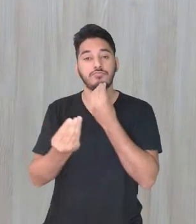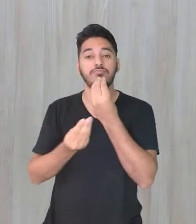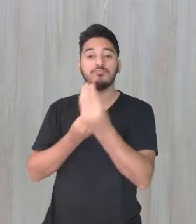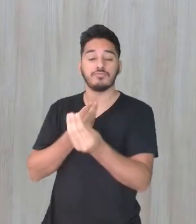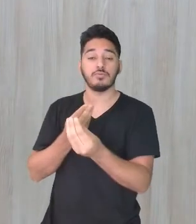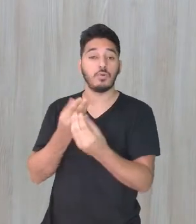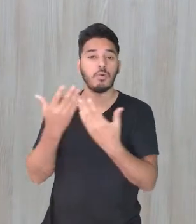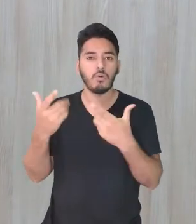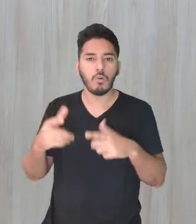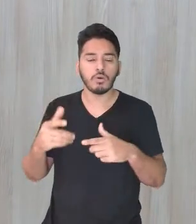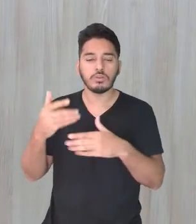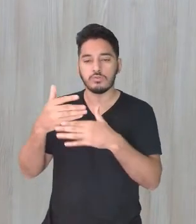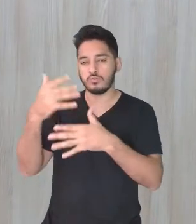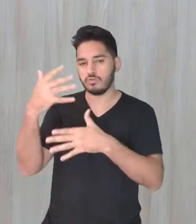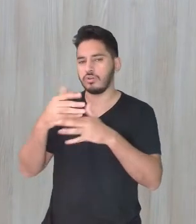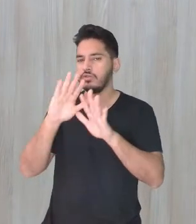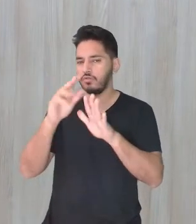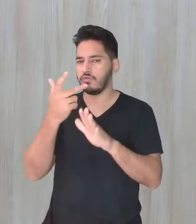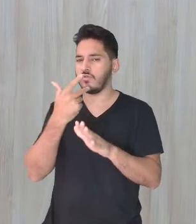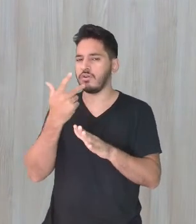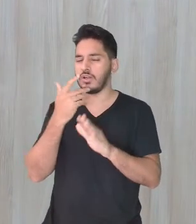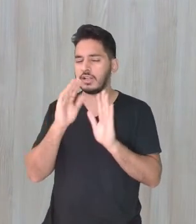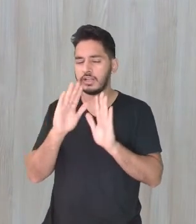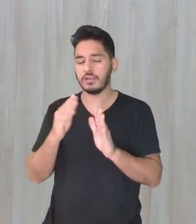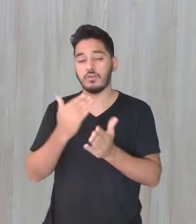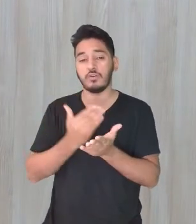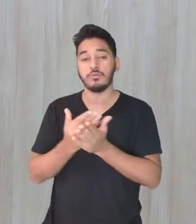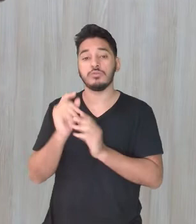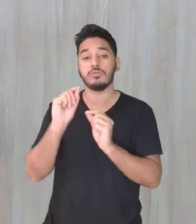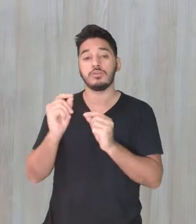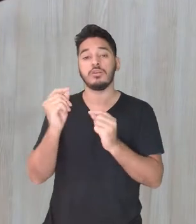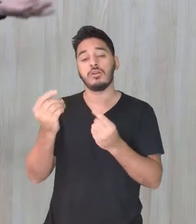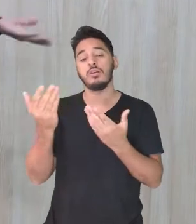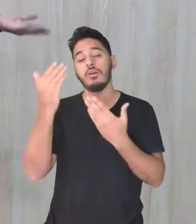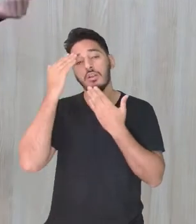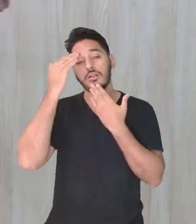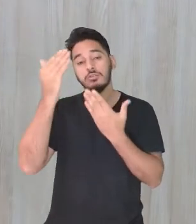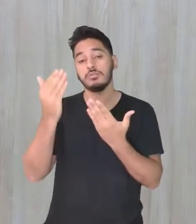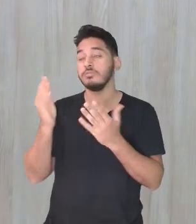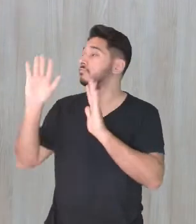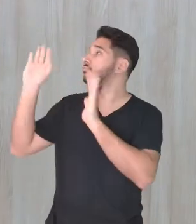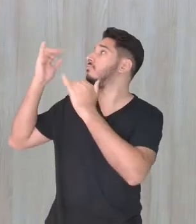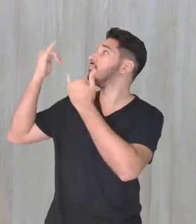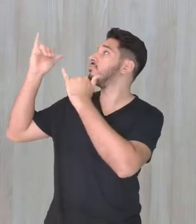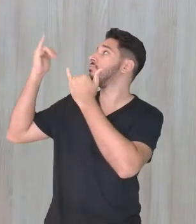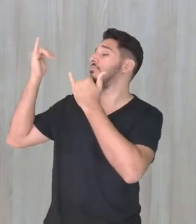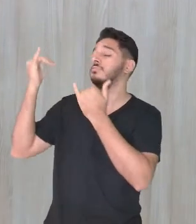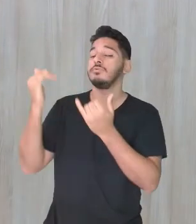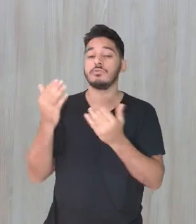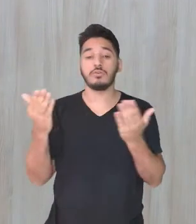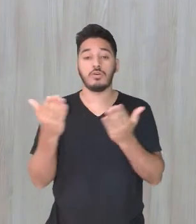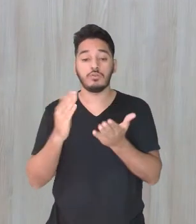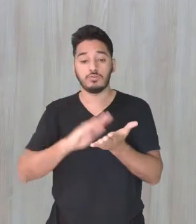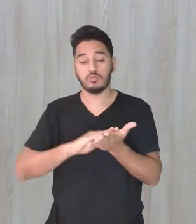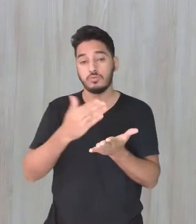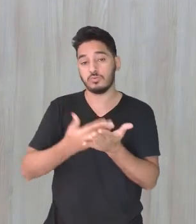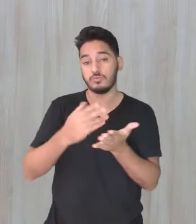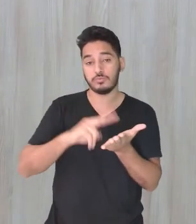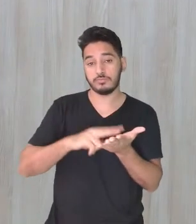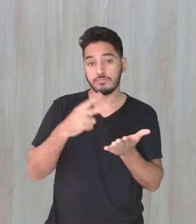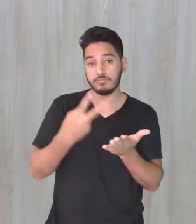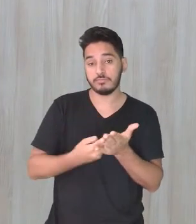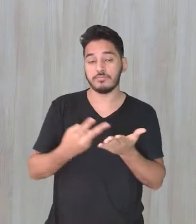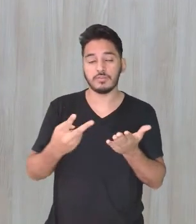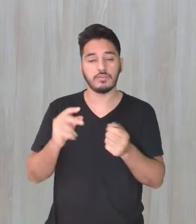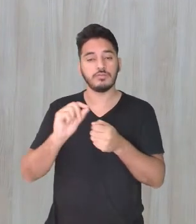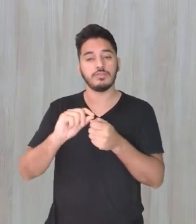nosso chat, que eu falo já já também. Então, quero começar agradecendo a Everton, que está aqui com a gente,